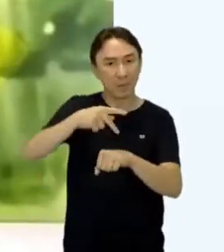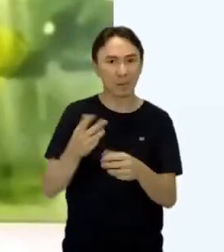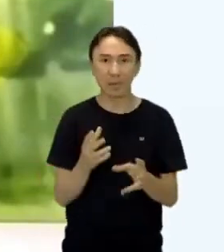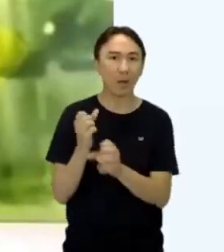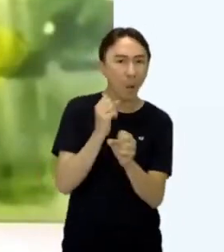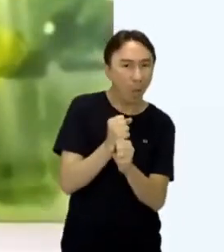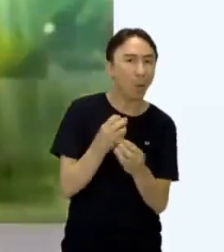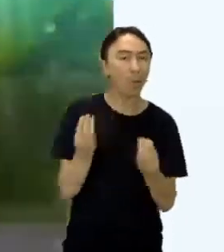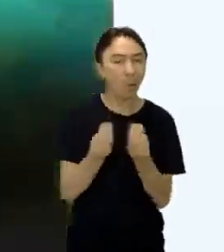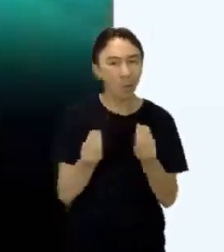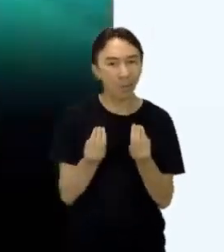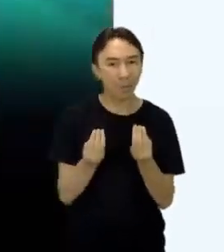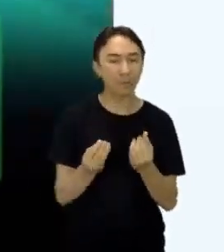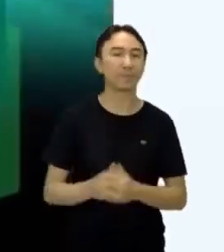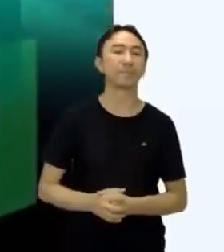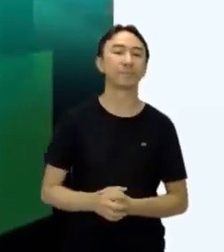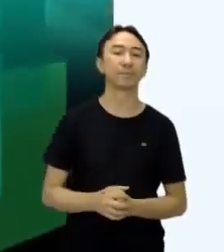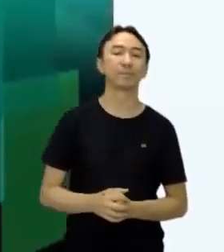Brasil explica.